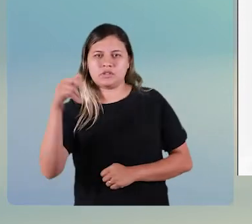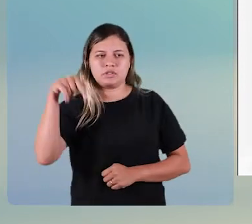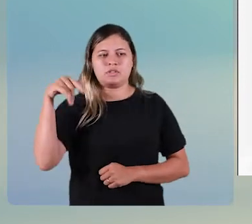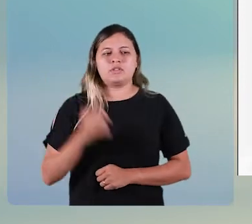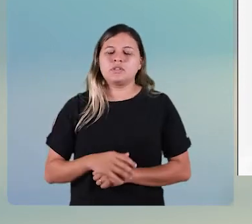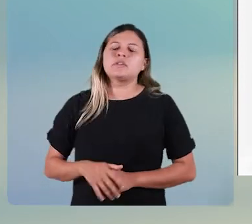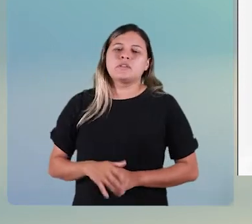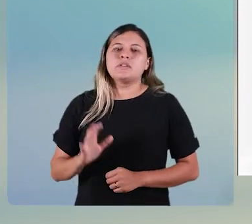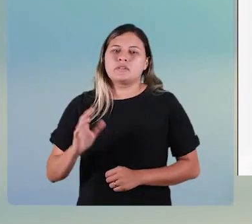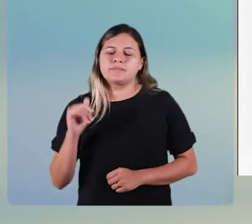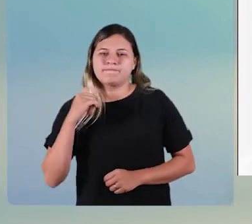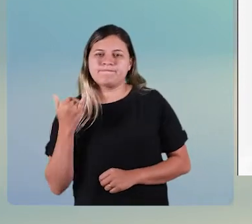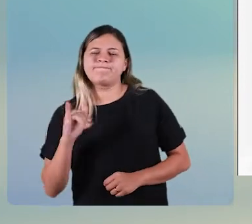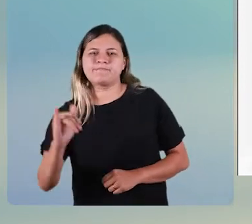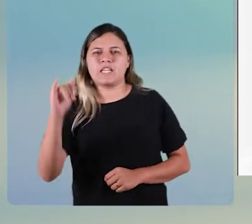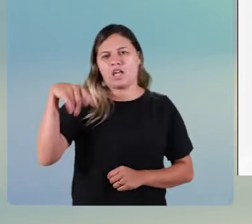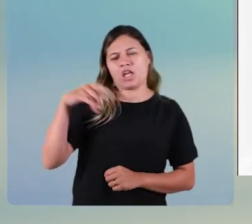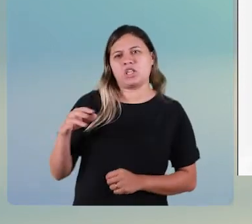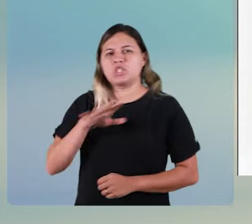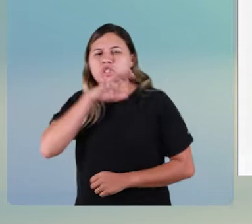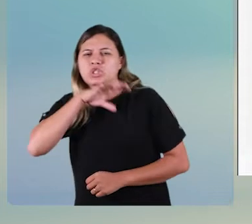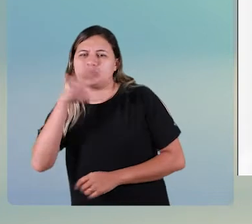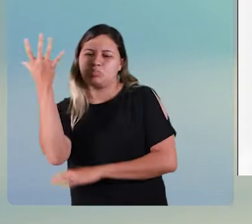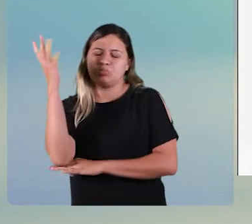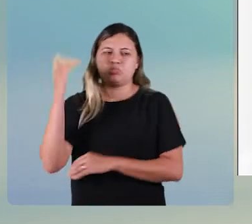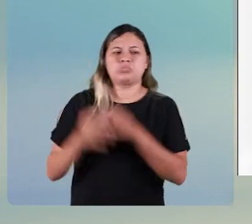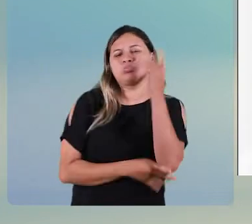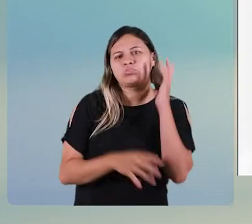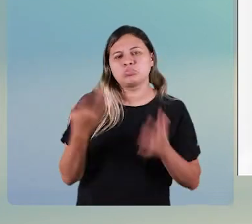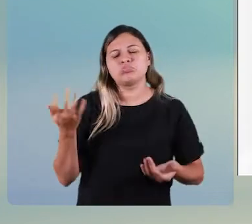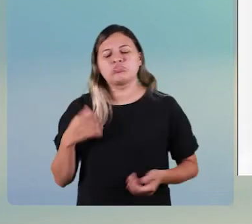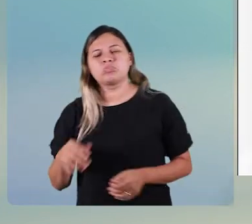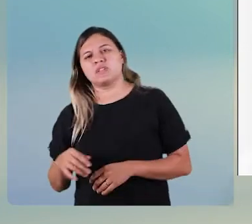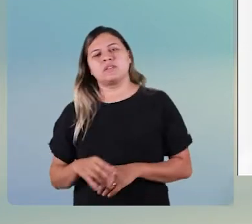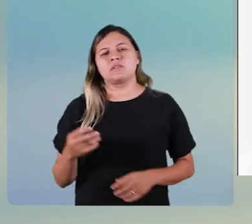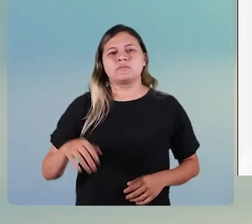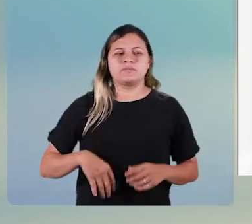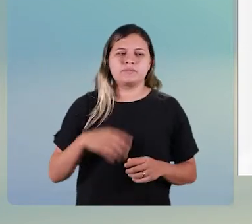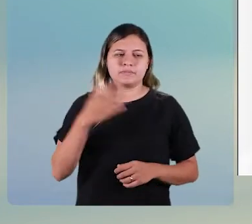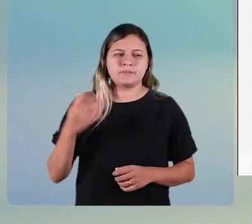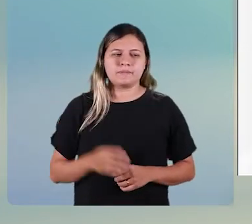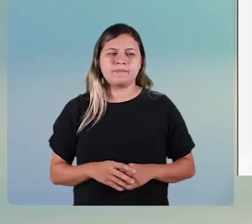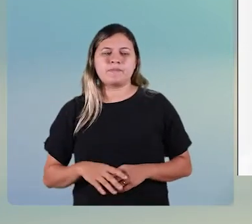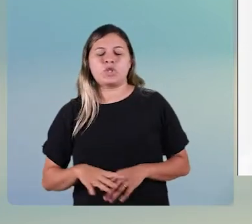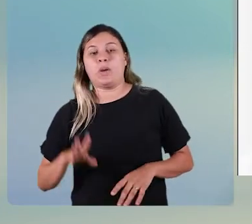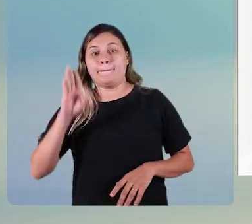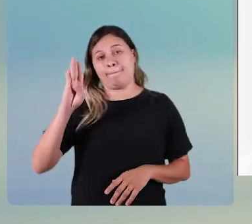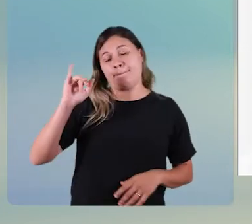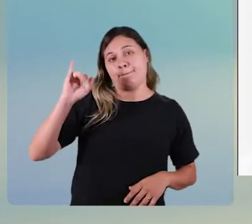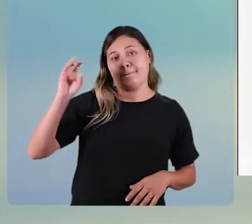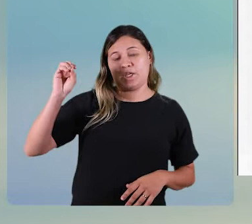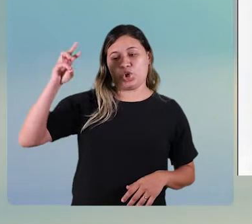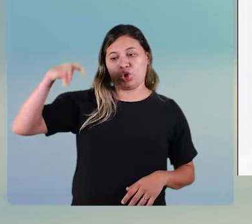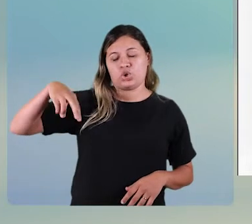energia, oriundo de fontes como vegetais lenhosos, cultivo agrícola, né? Resíduos urbanos e industriais. Pessoal, biomassa é um